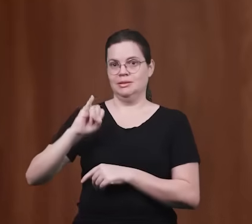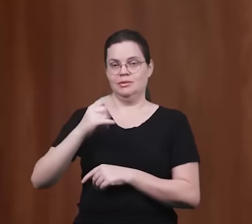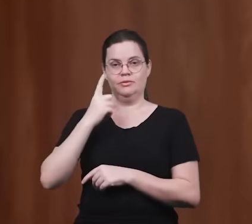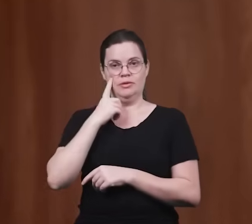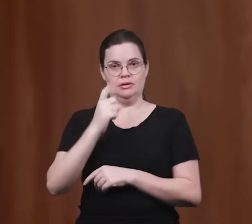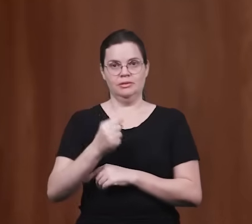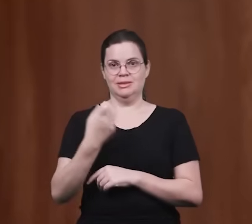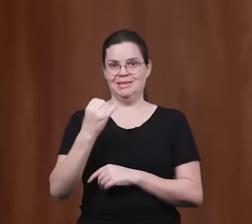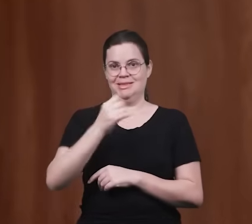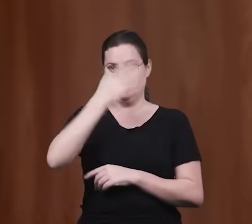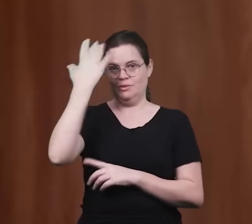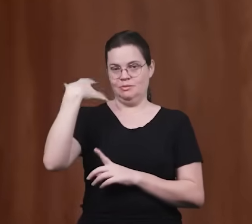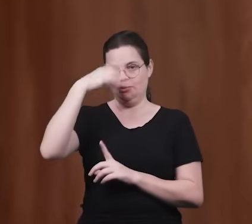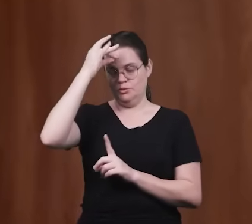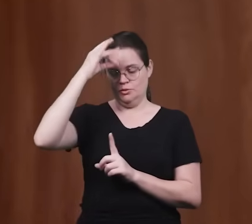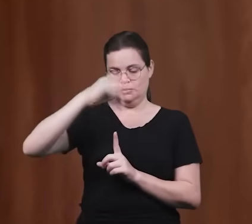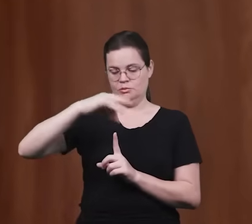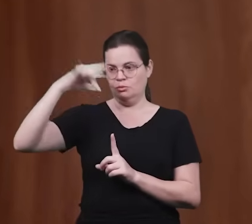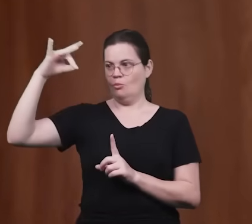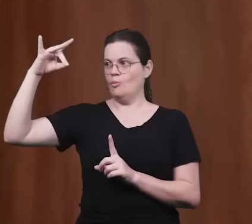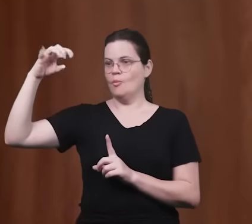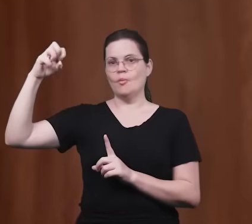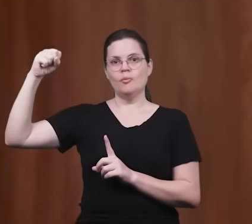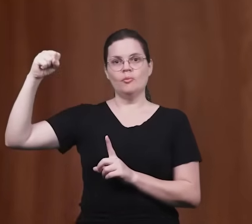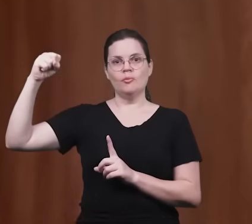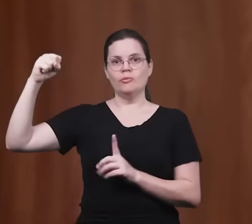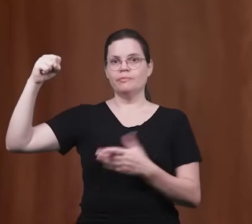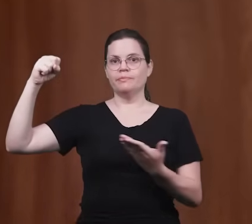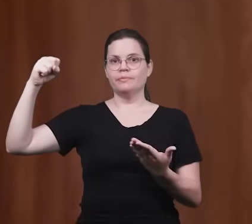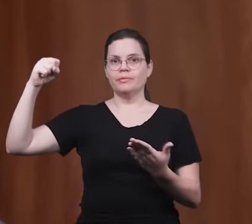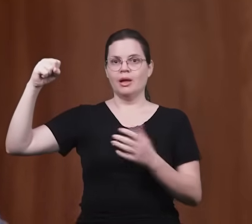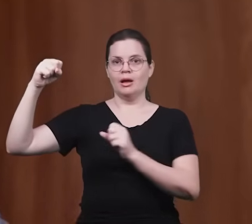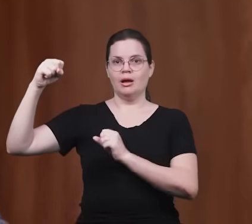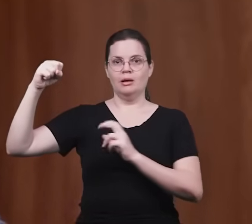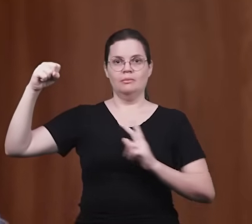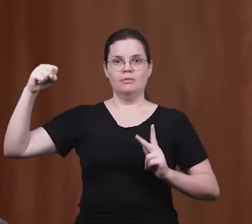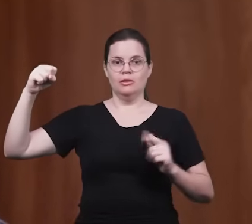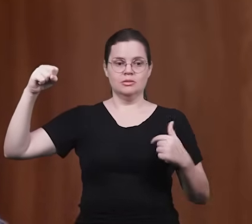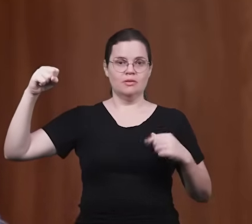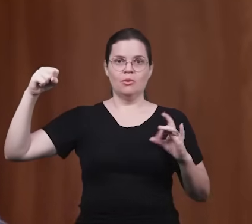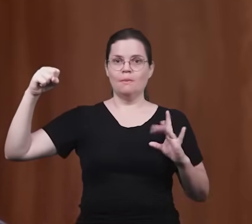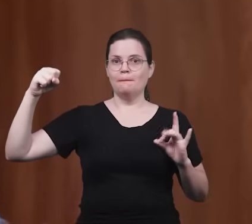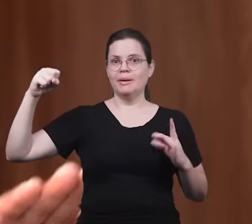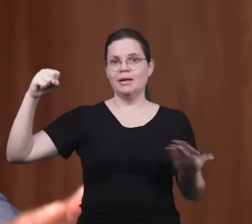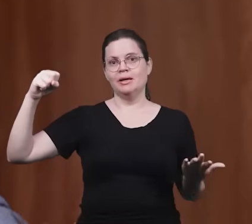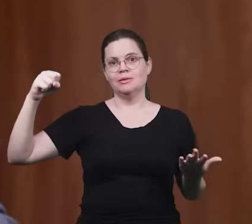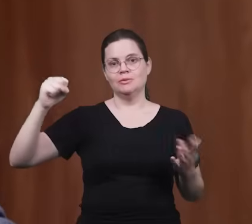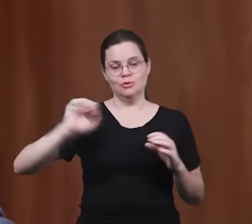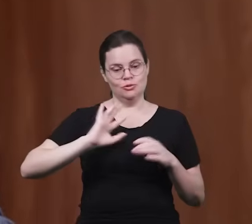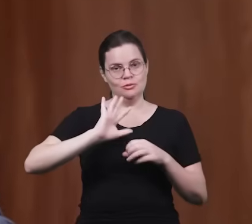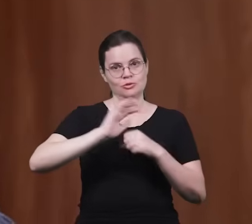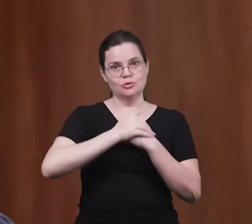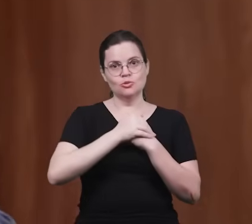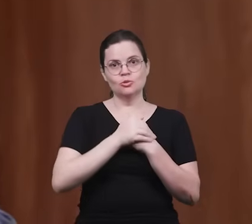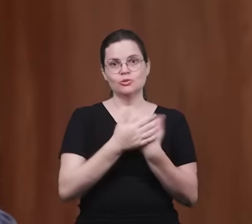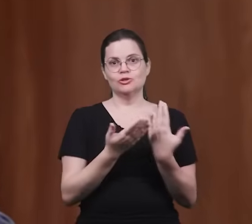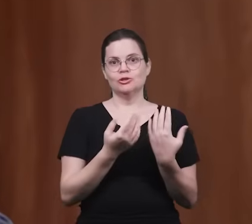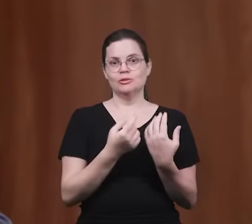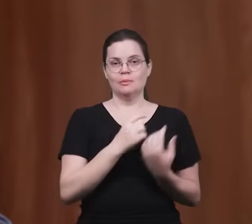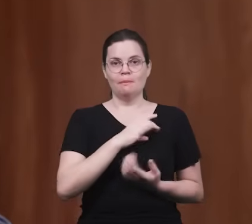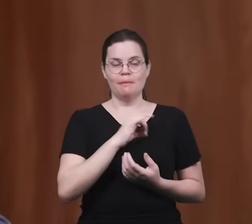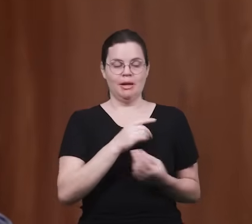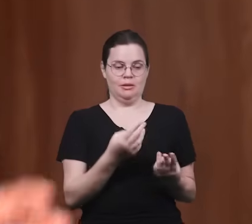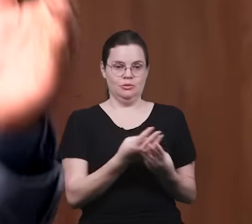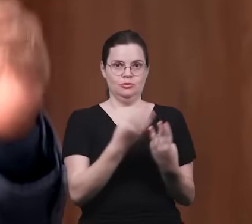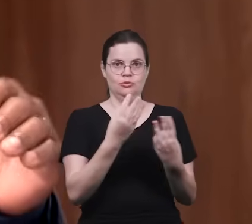bem, observem bem, sem o Espírito Santo, até os apóstolos estavam com medo, escondidos, com medo dos